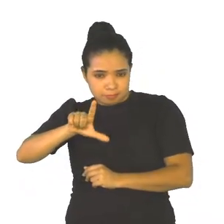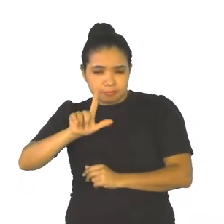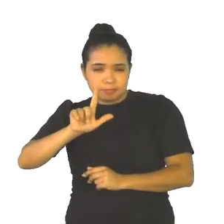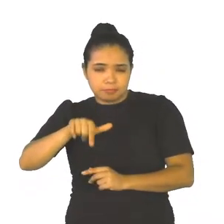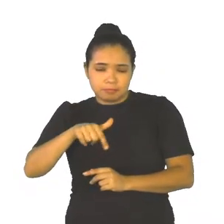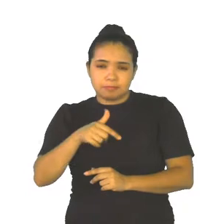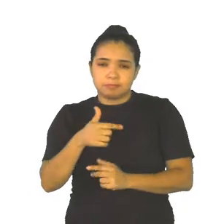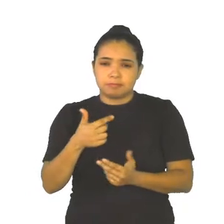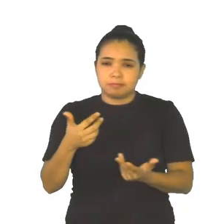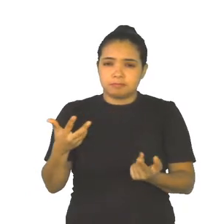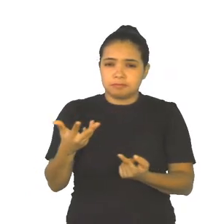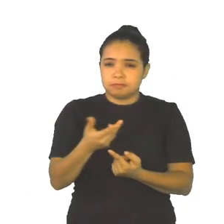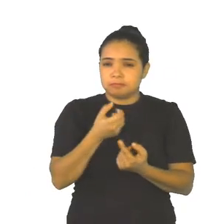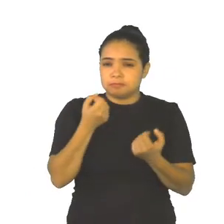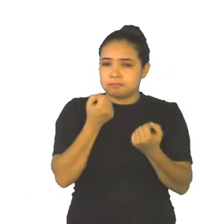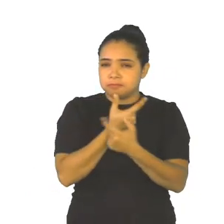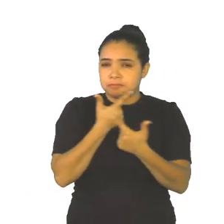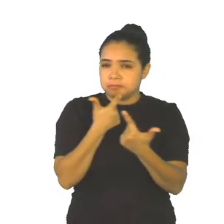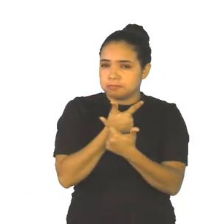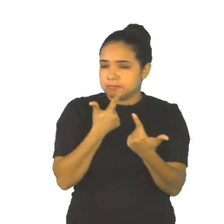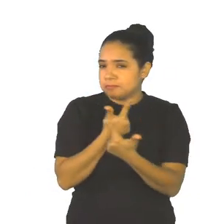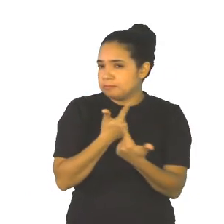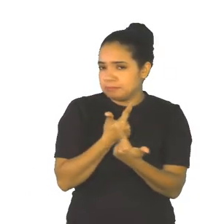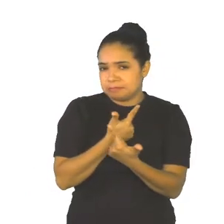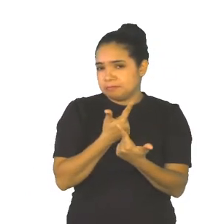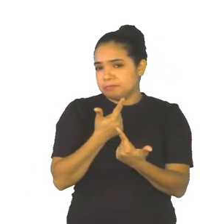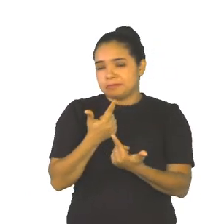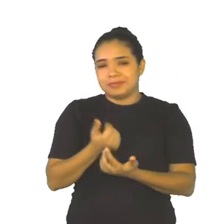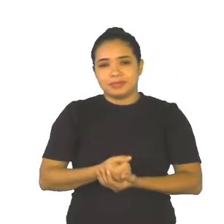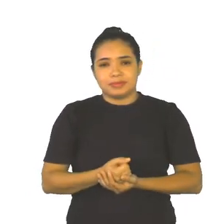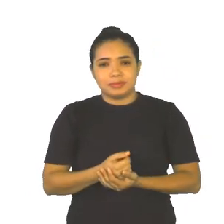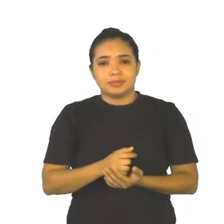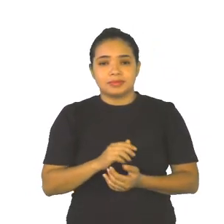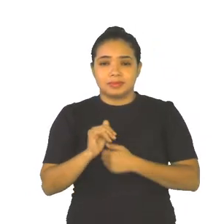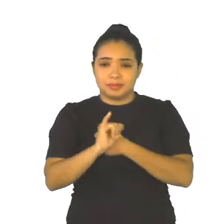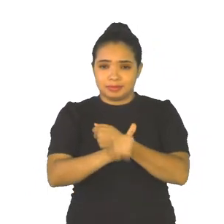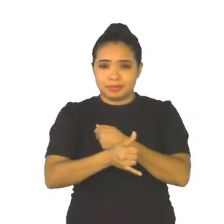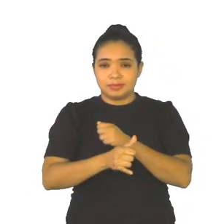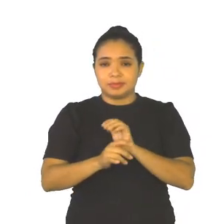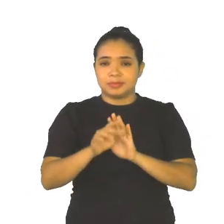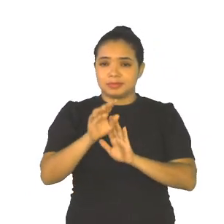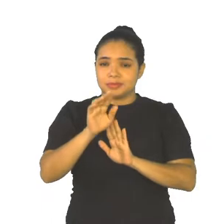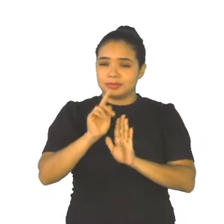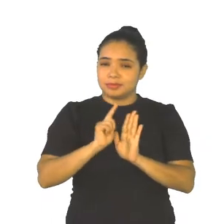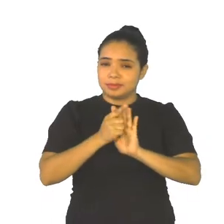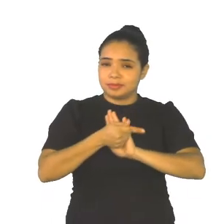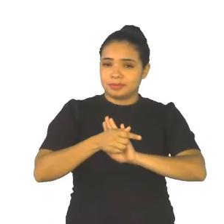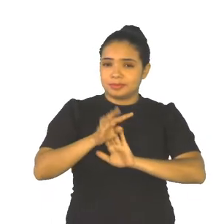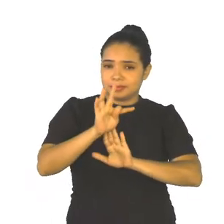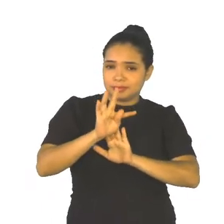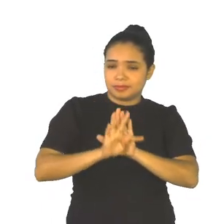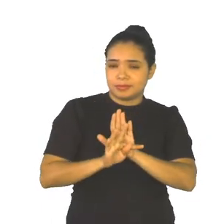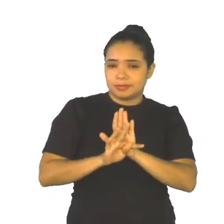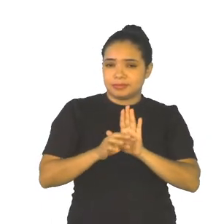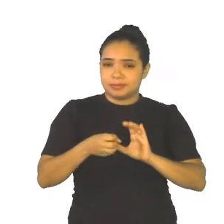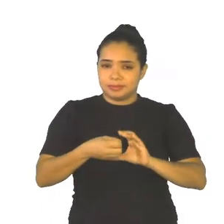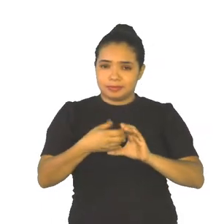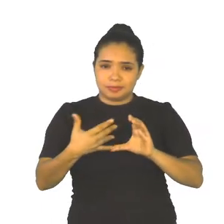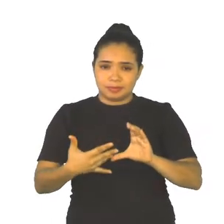ou até humorístico. A crônica ela é um gênero textual, caracterizado pela